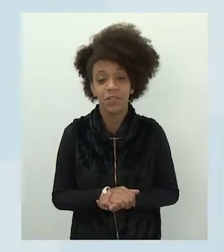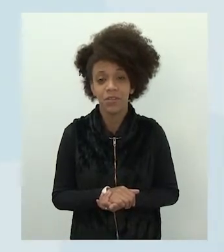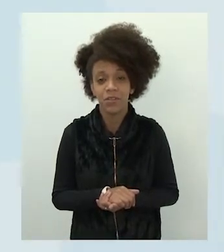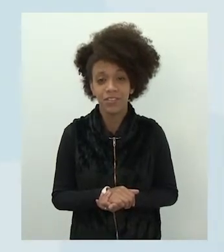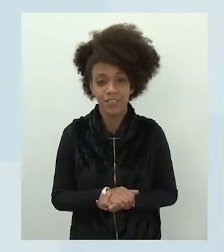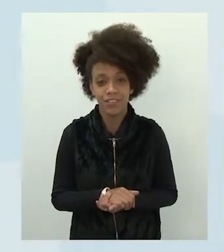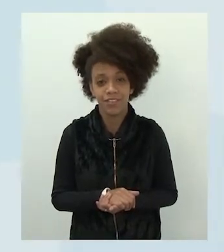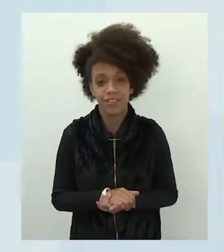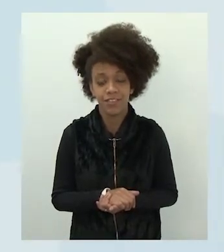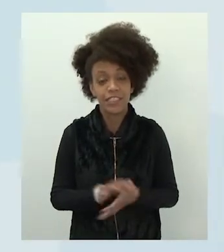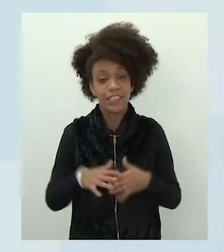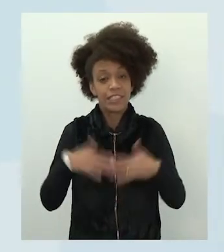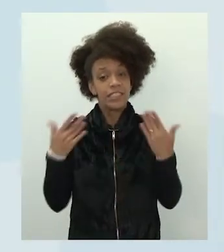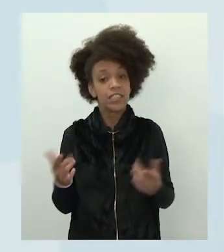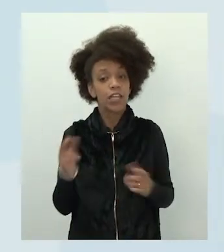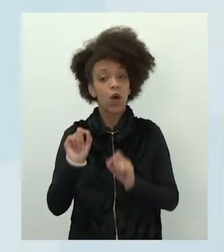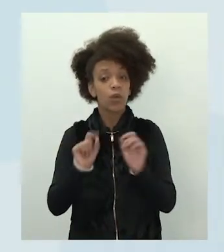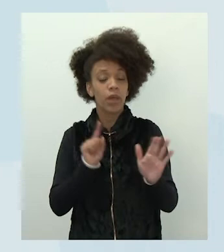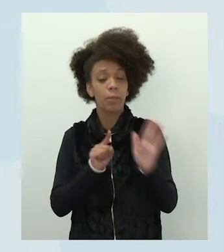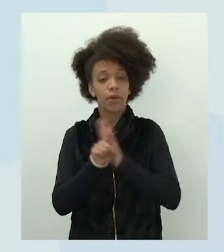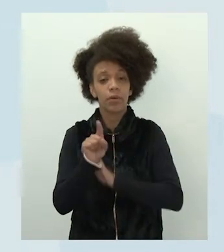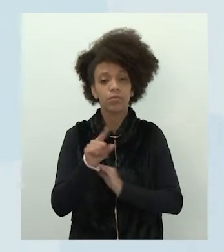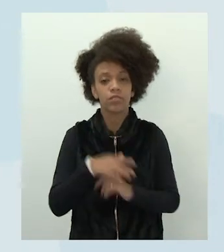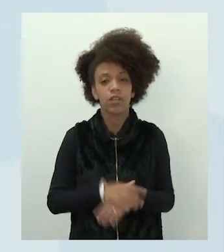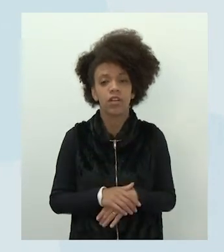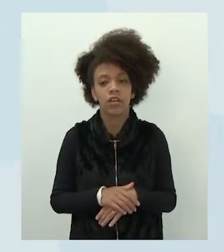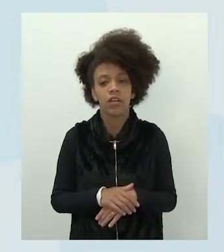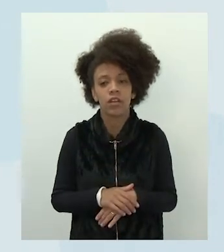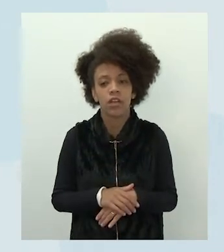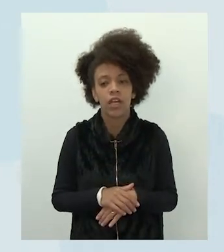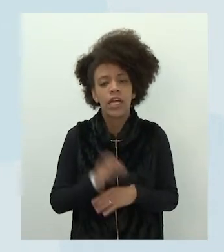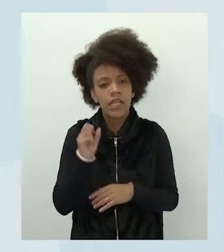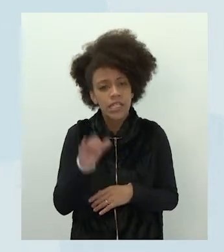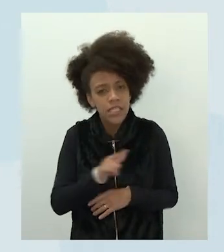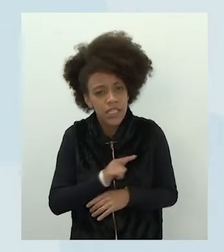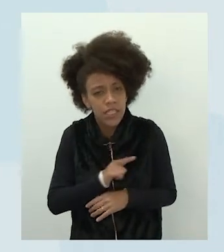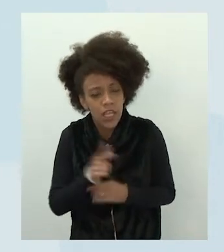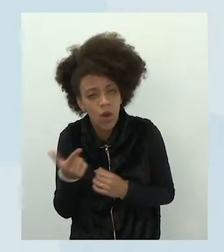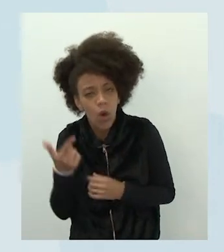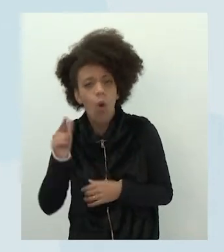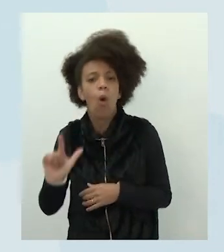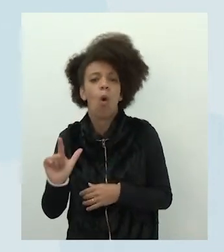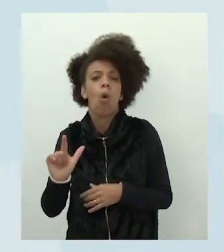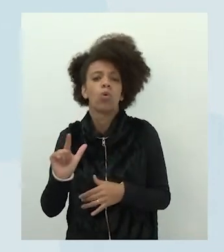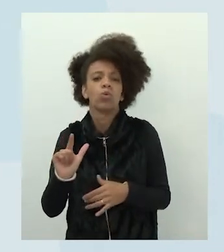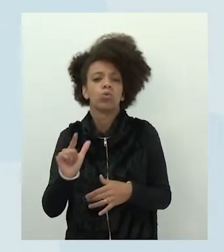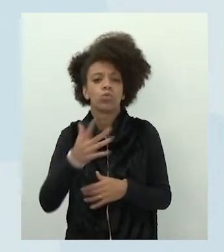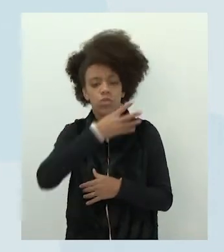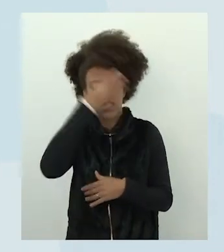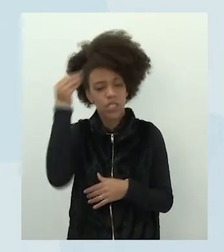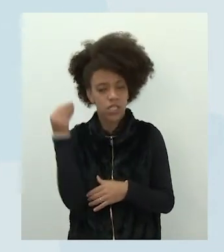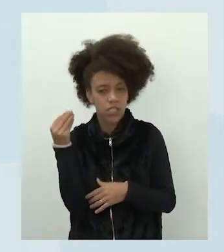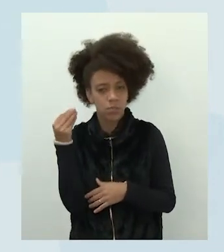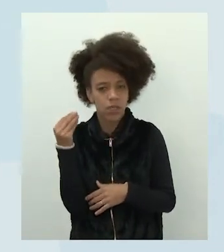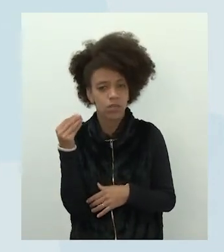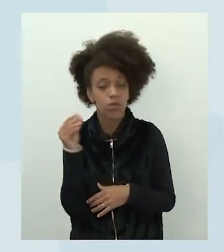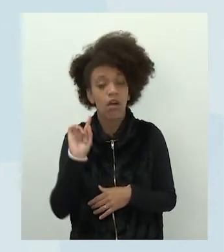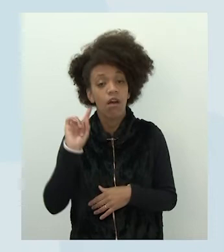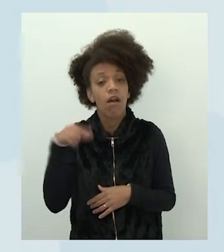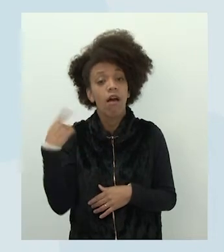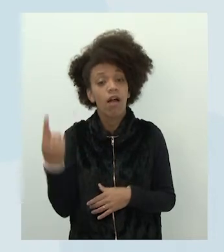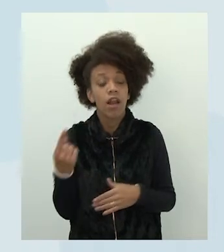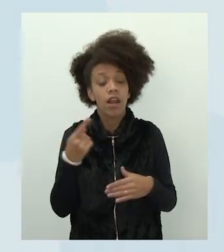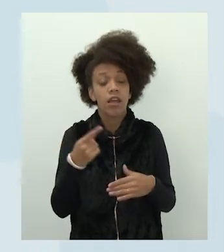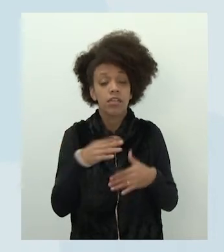Então, o que eu ia perguntar a vocês era isso, se existem outras causas de esquecimento além da doença